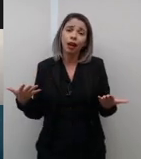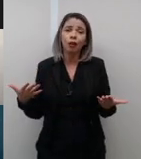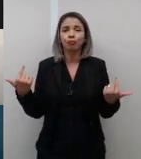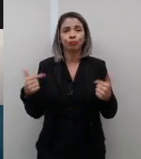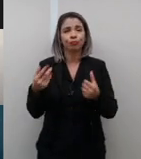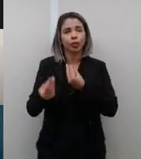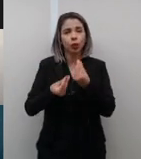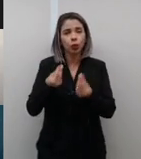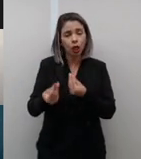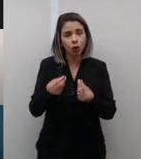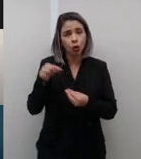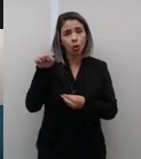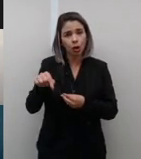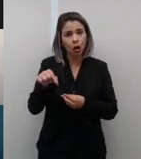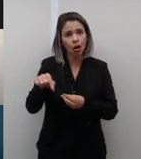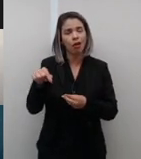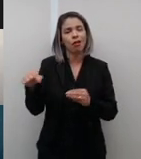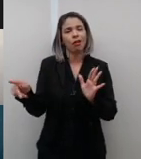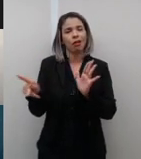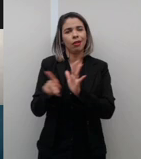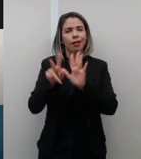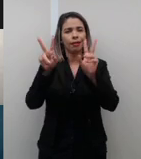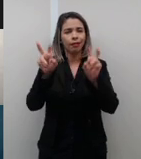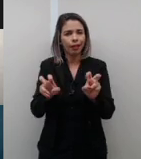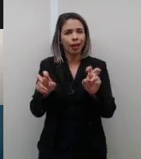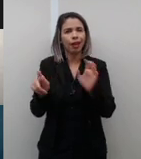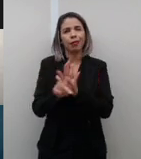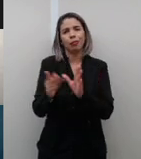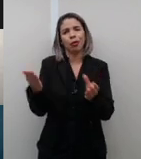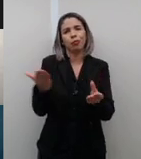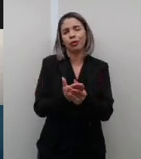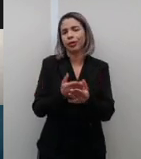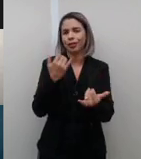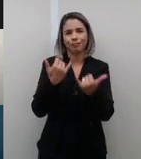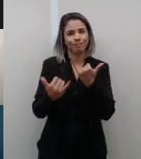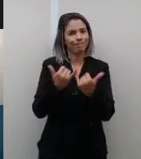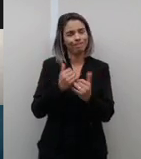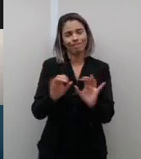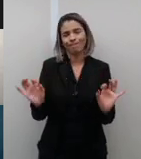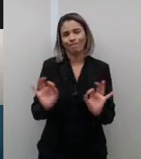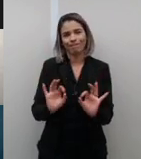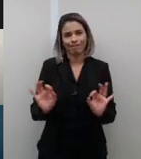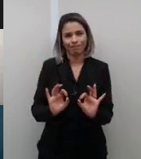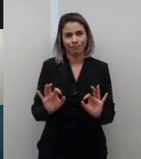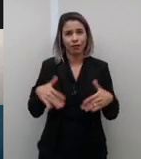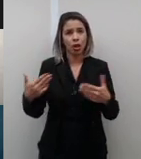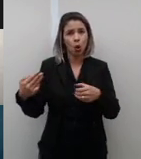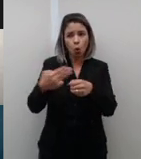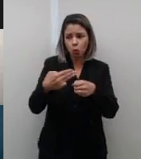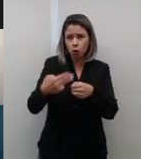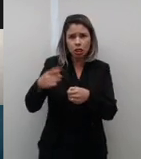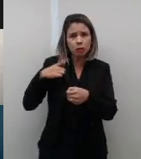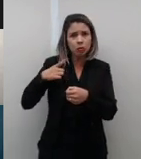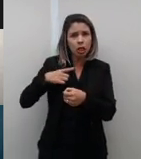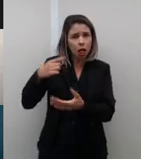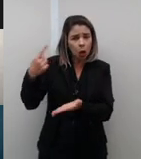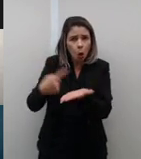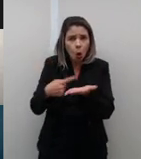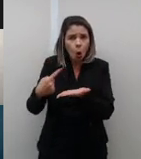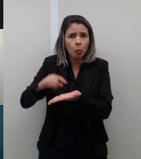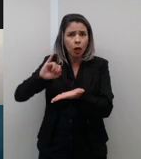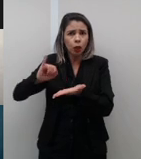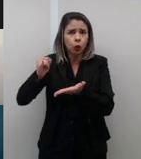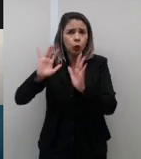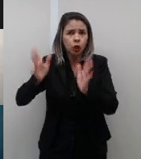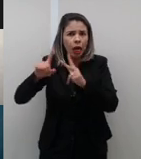se amolda à hipótese dos autos, de modo que não pode o município fixar a taxa de juros e o índice de correção